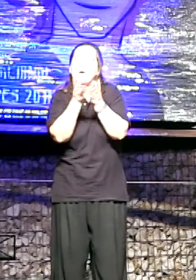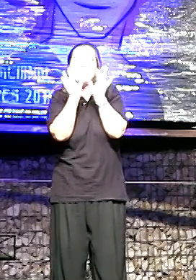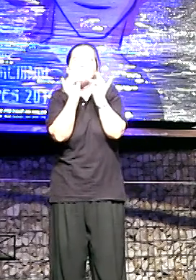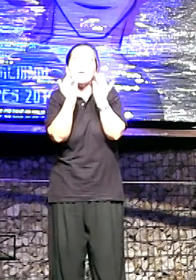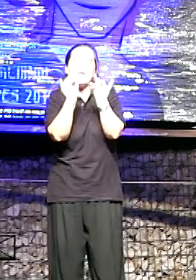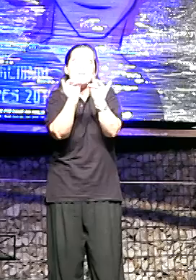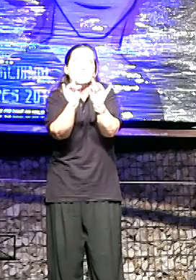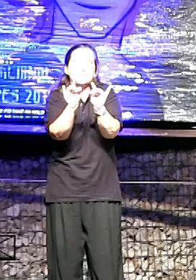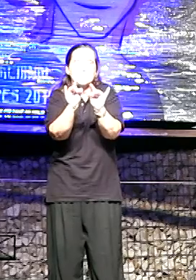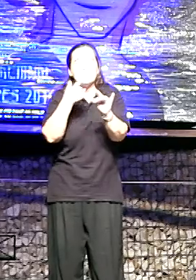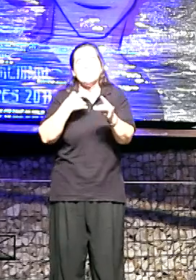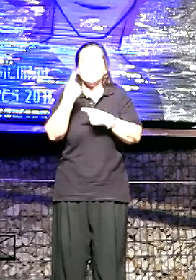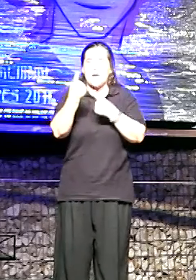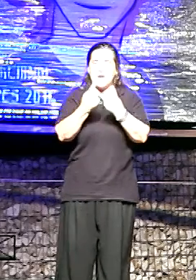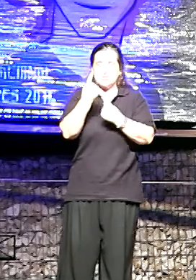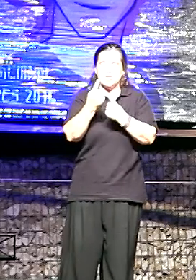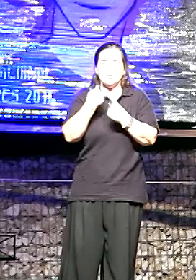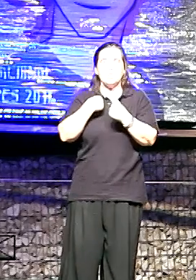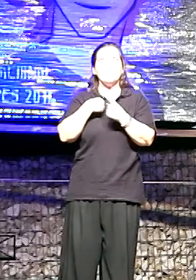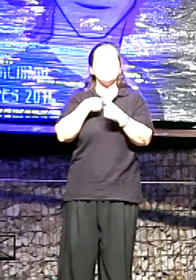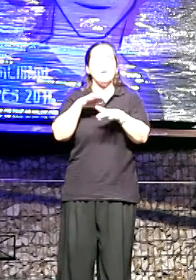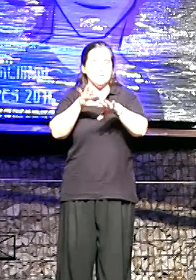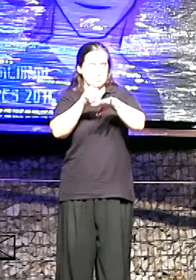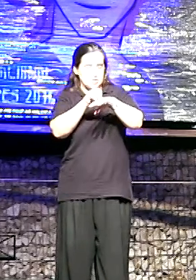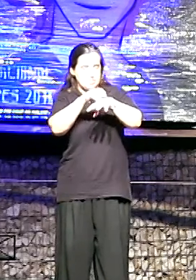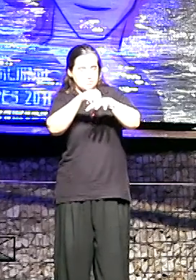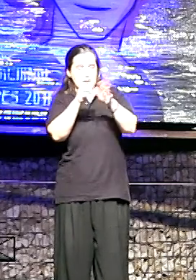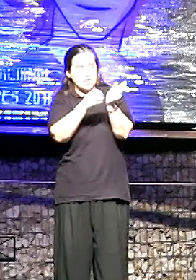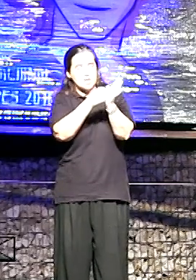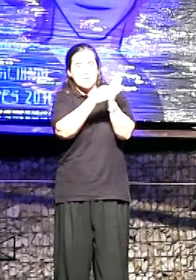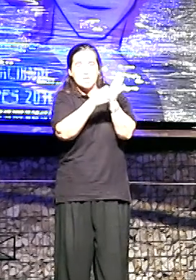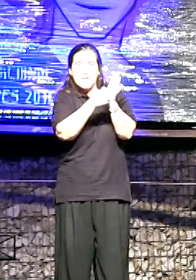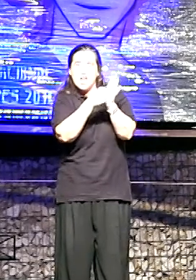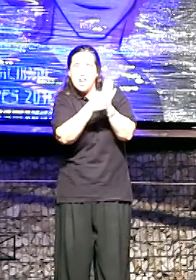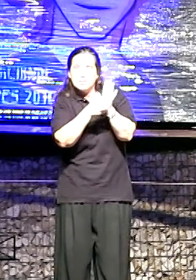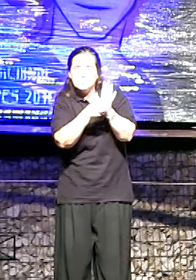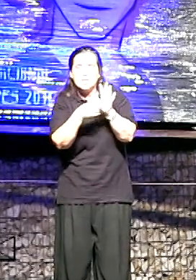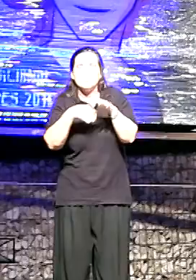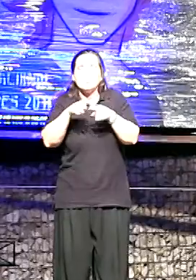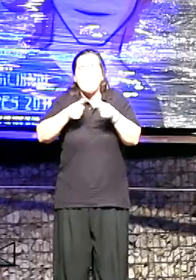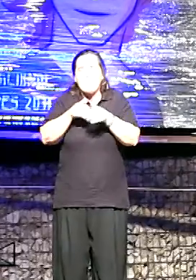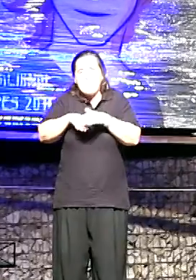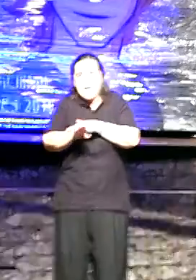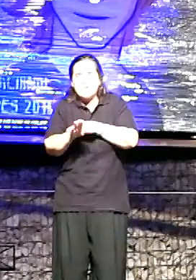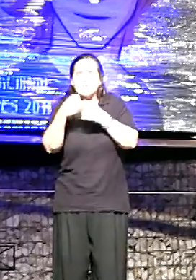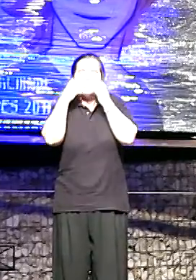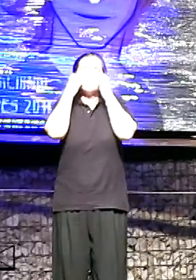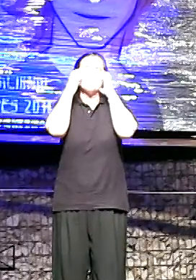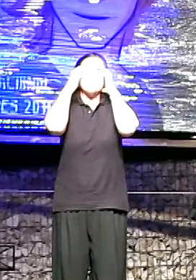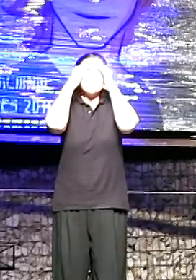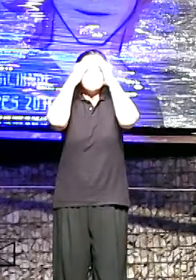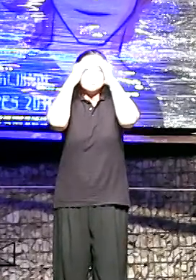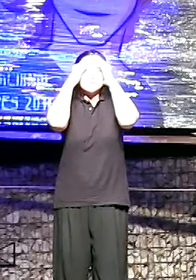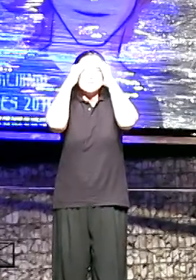casos mais complexos vocês sabem que os pelos podem nascer na Palma das mãos na planta dos pés na cara